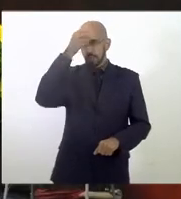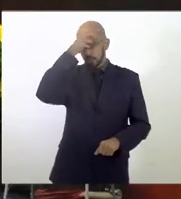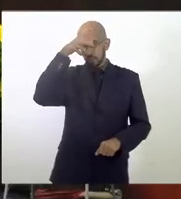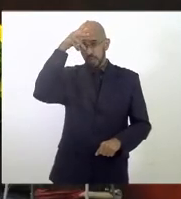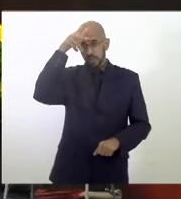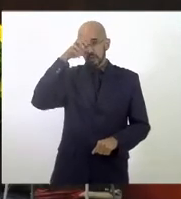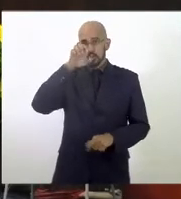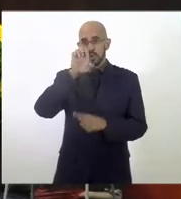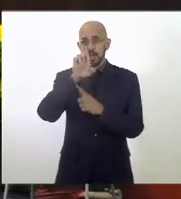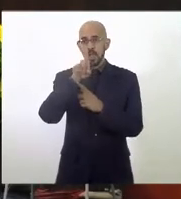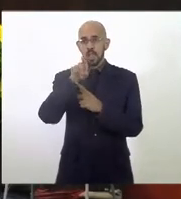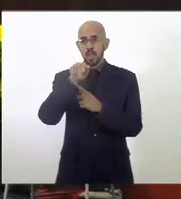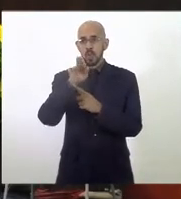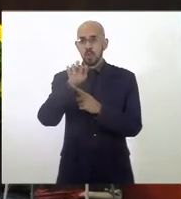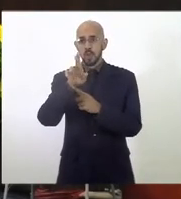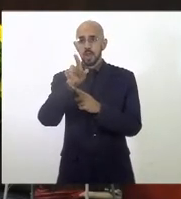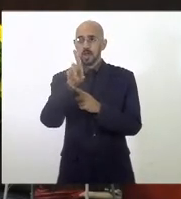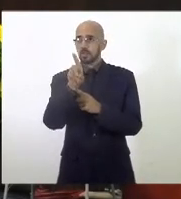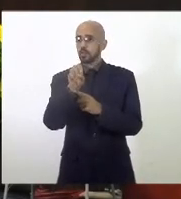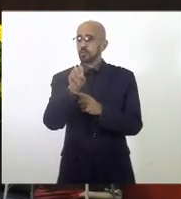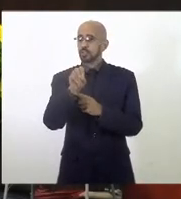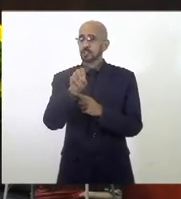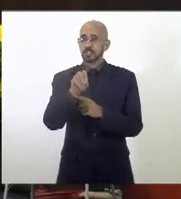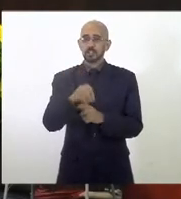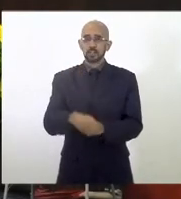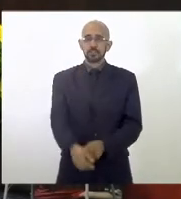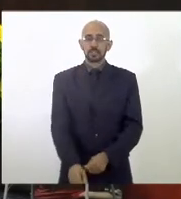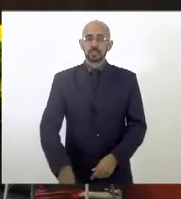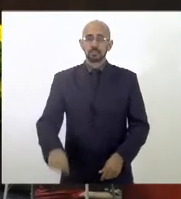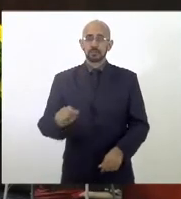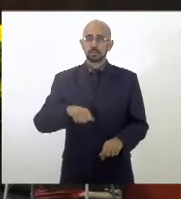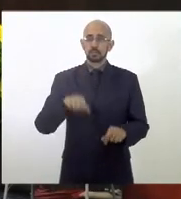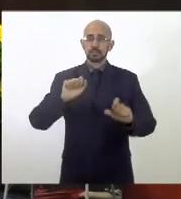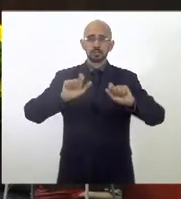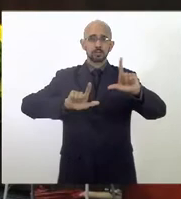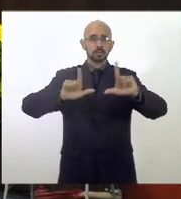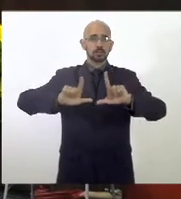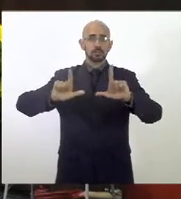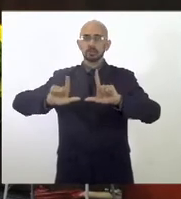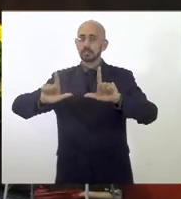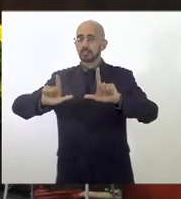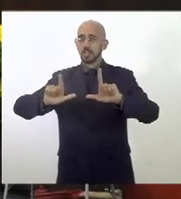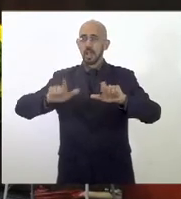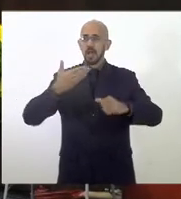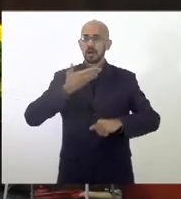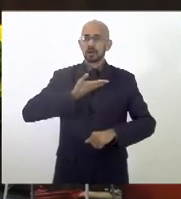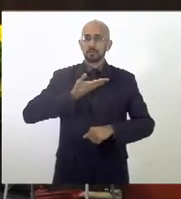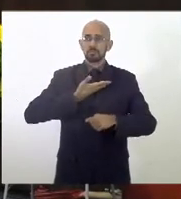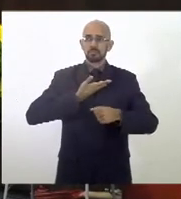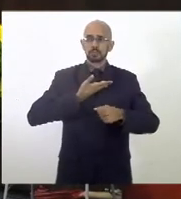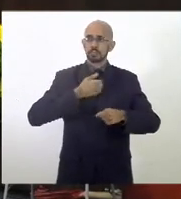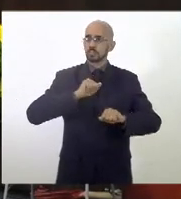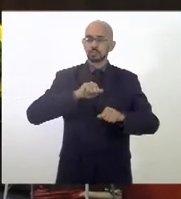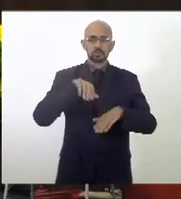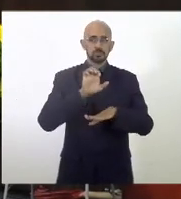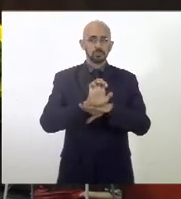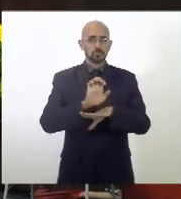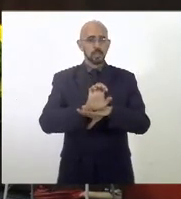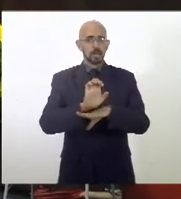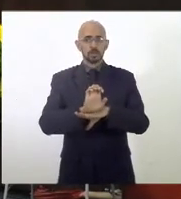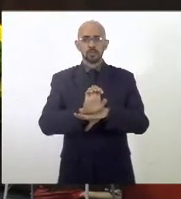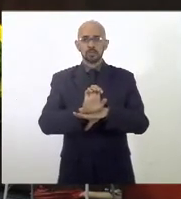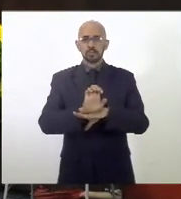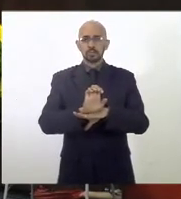todas as demais autoridades presentes, a imprensa, meus colegas, companheiros da parte produtiva do Estado, que